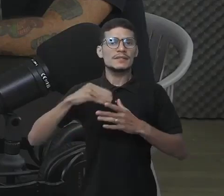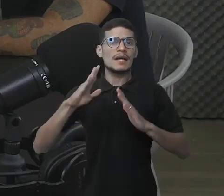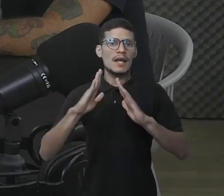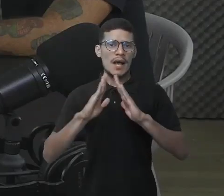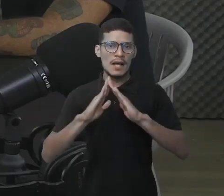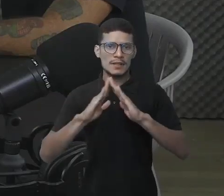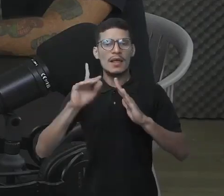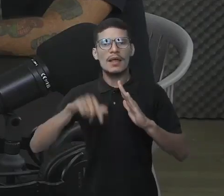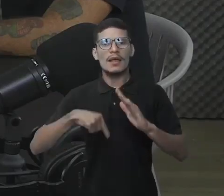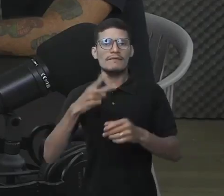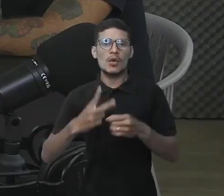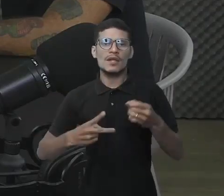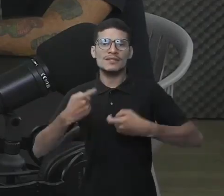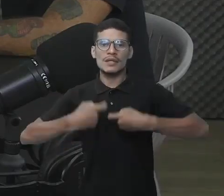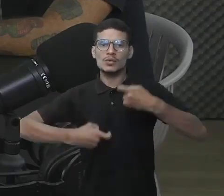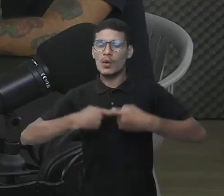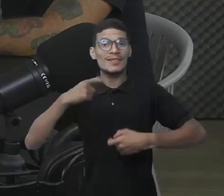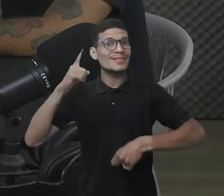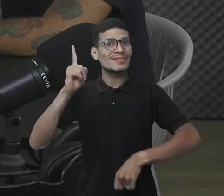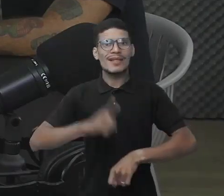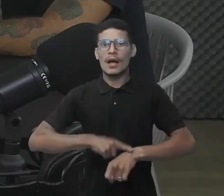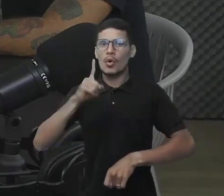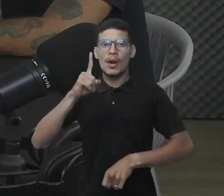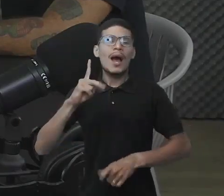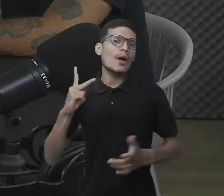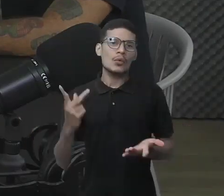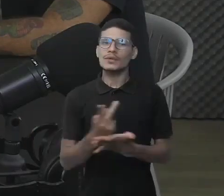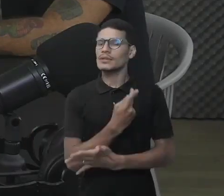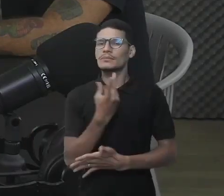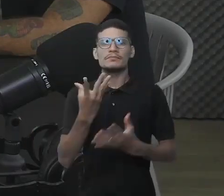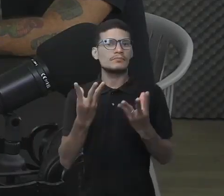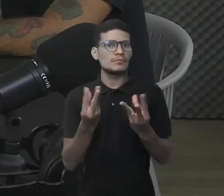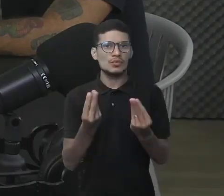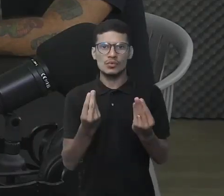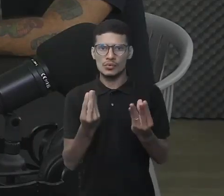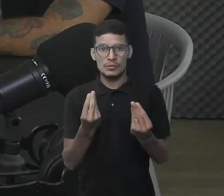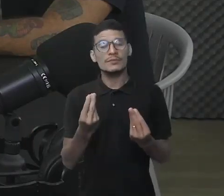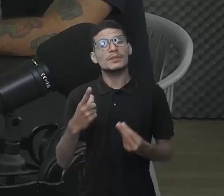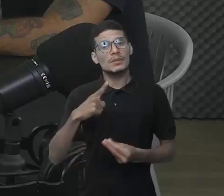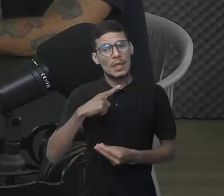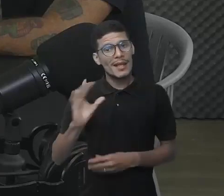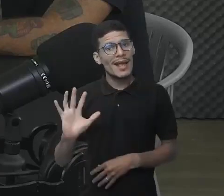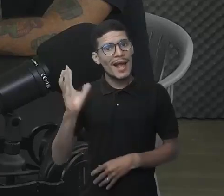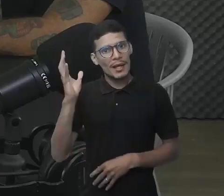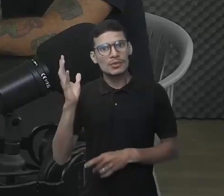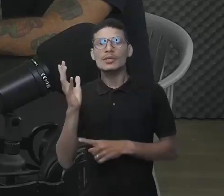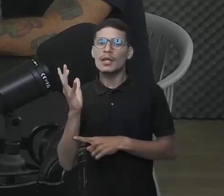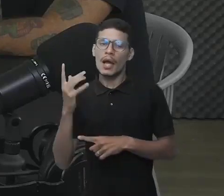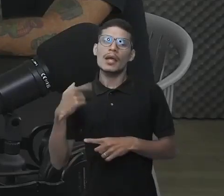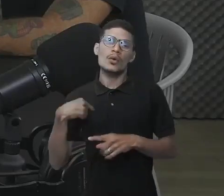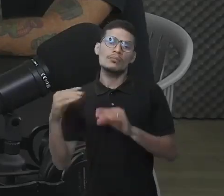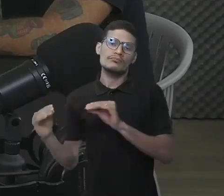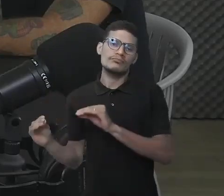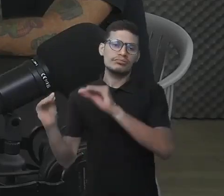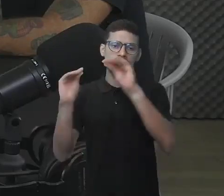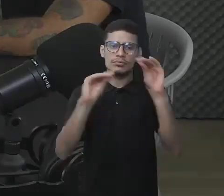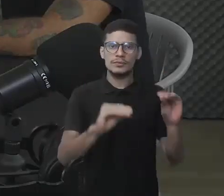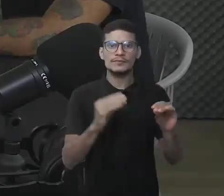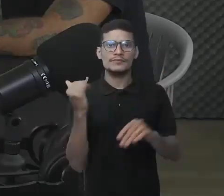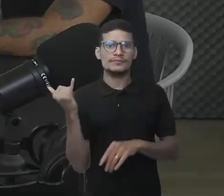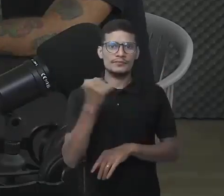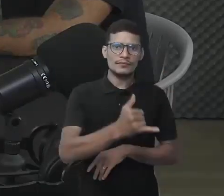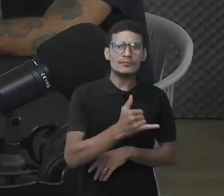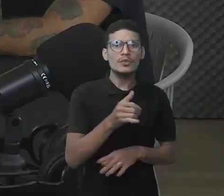violência sexual na hora. São vários relatos. E esses casos, então, aí são encaminhados para o